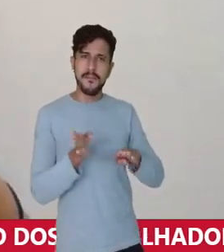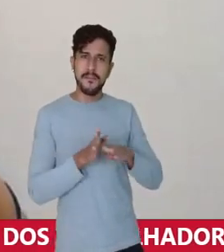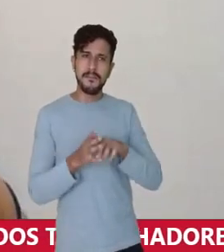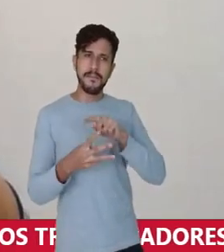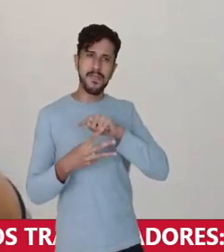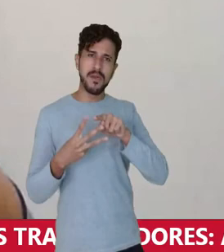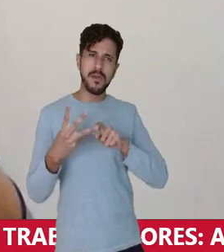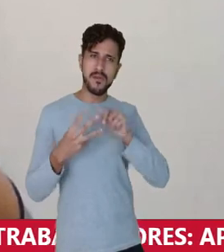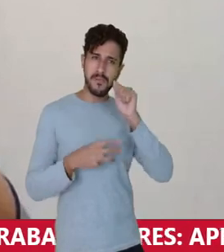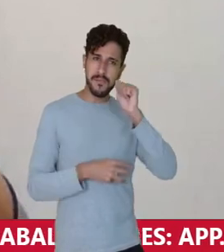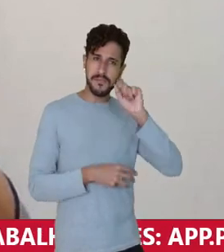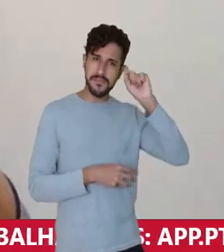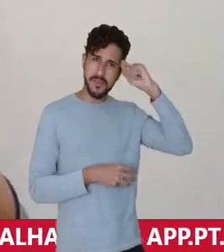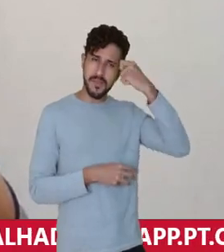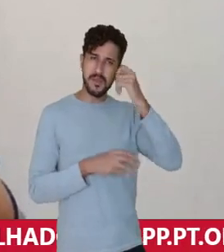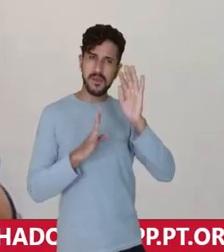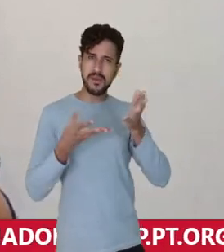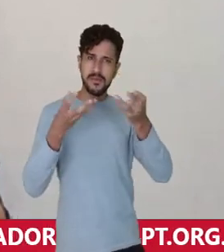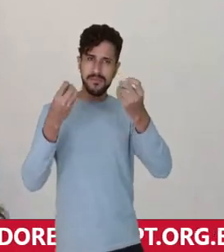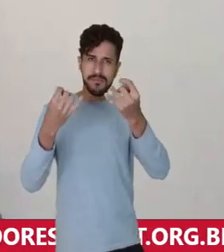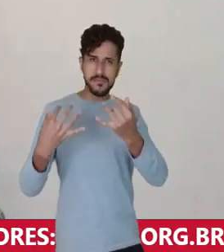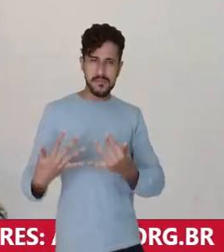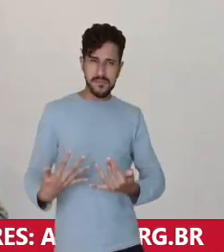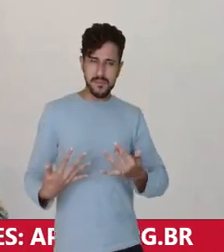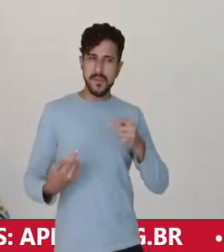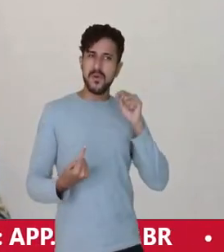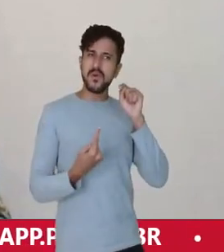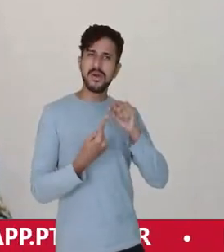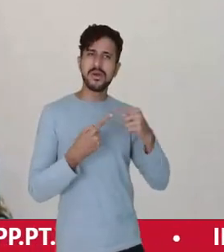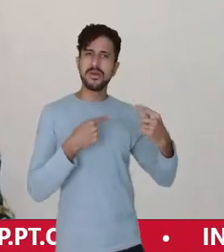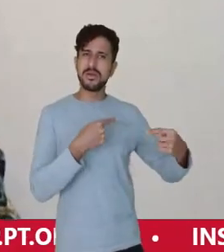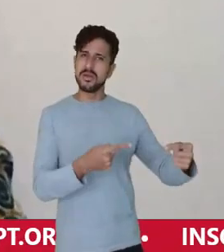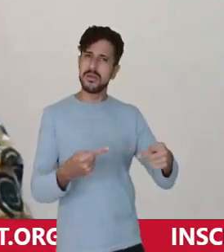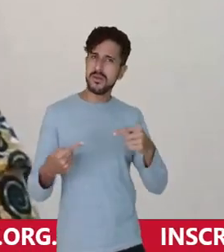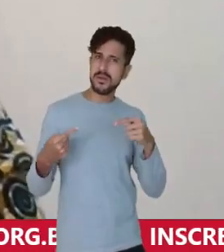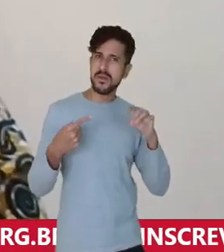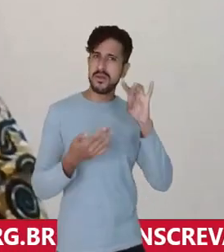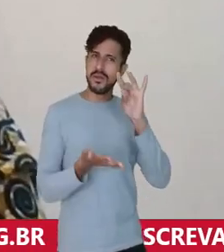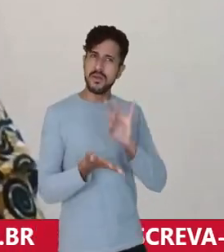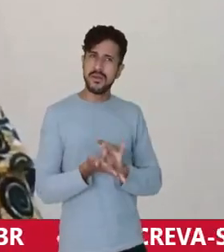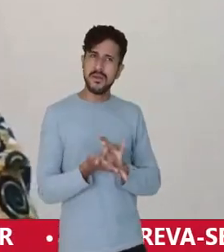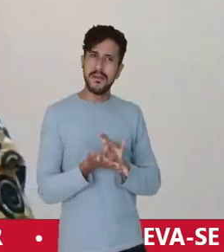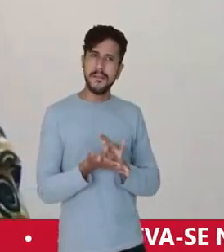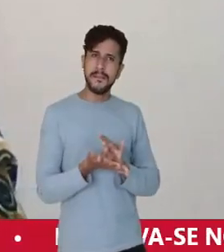dessas mulheres negras aqui que eu mencionei, para discutir, de fato,